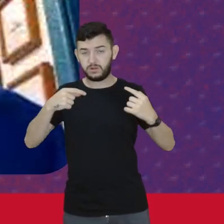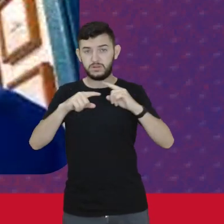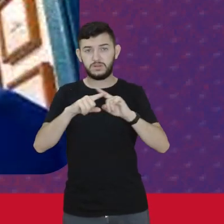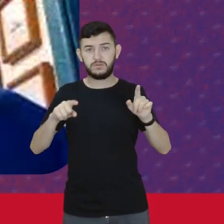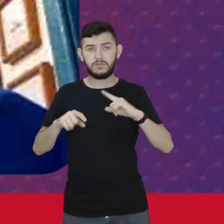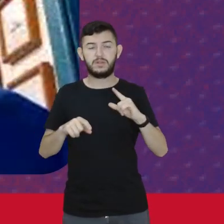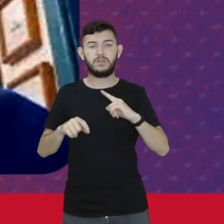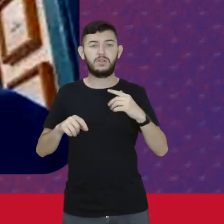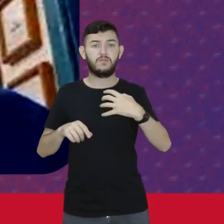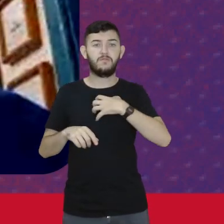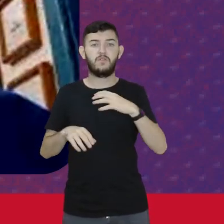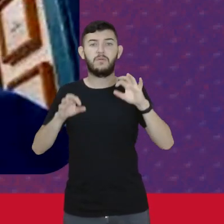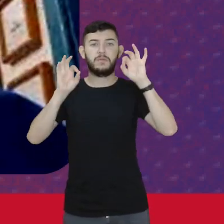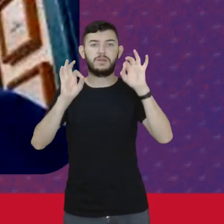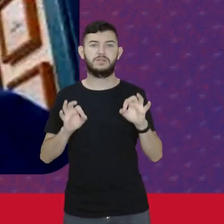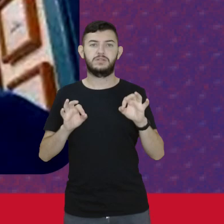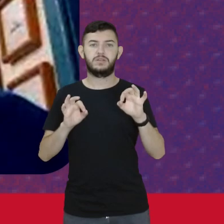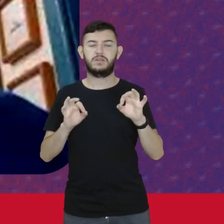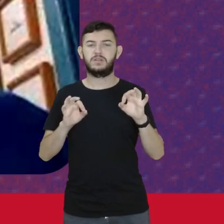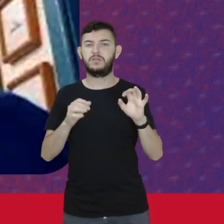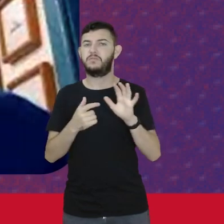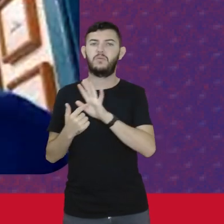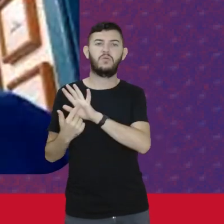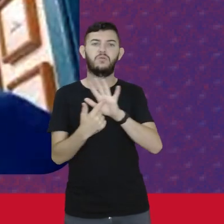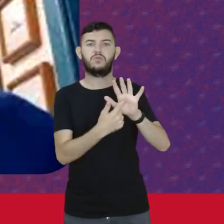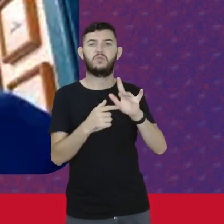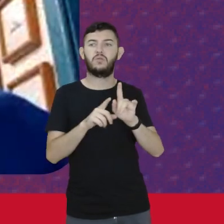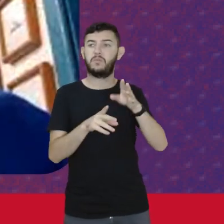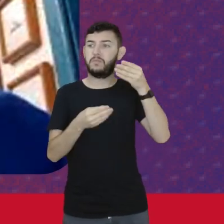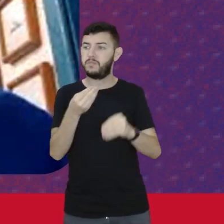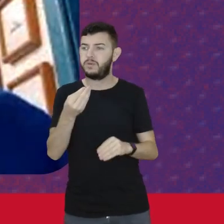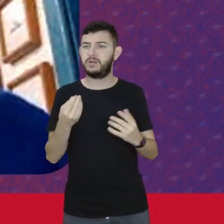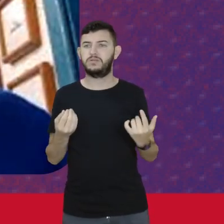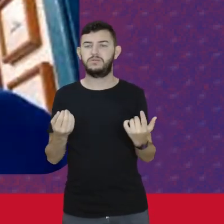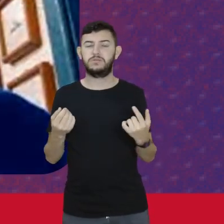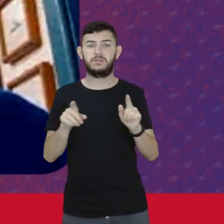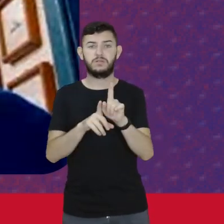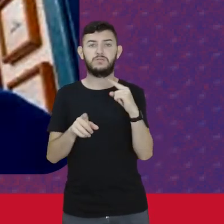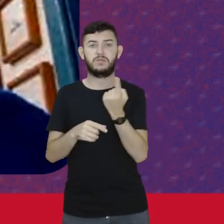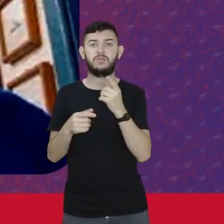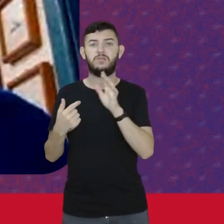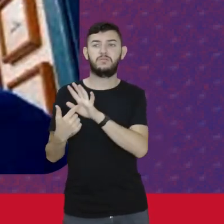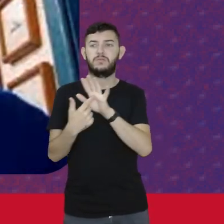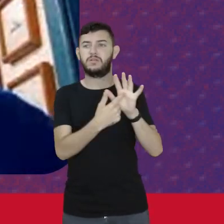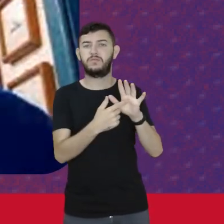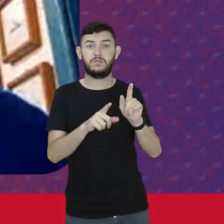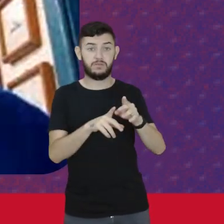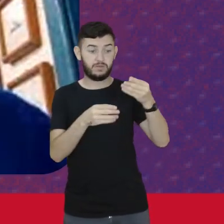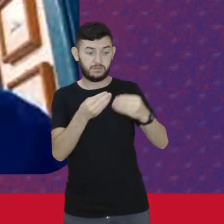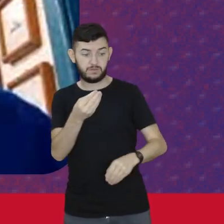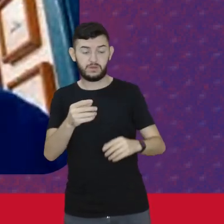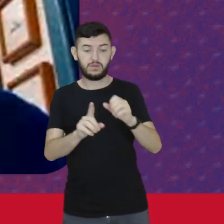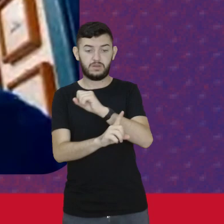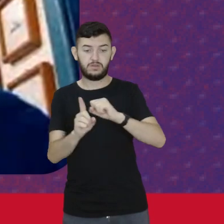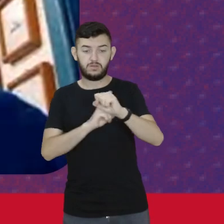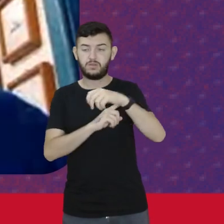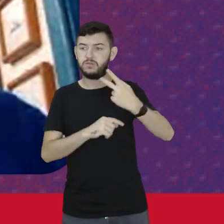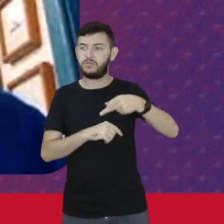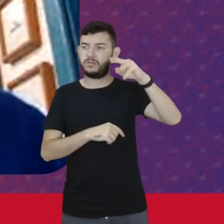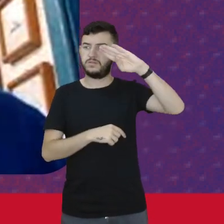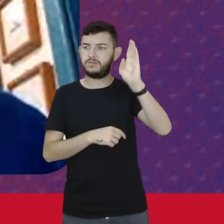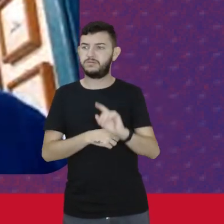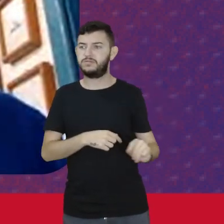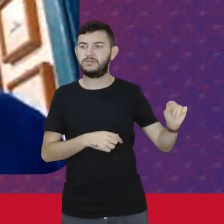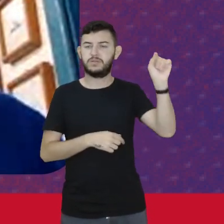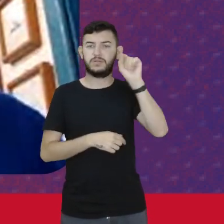forma, trouxe muito prejuízo, né, muitos danos para a sociedade brasileira, para a população